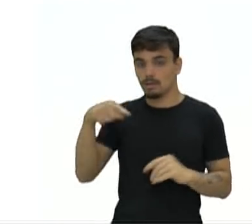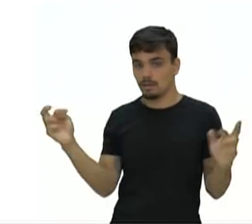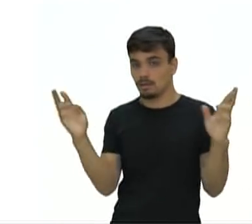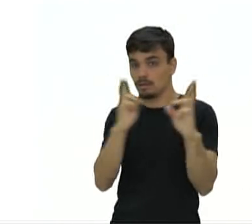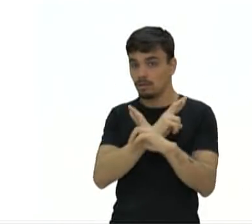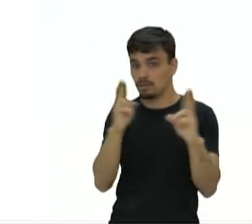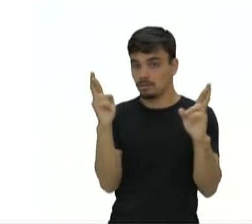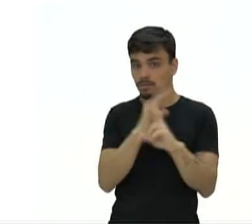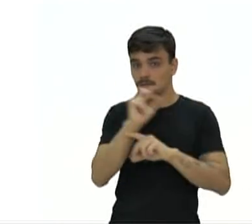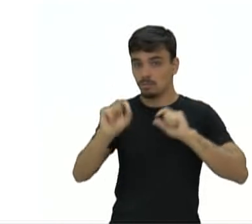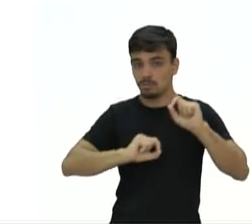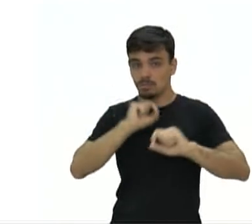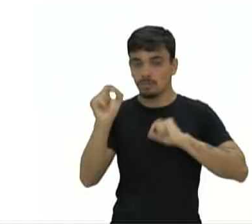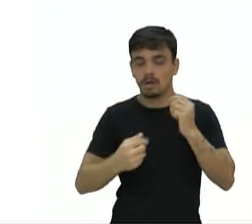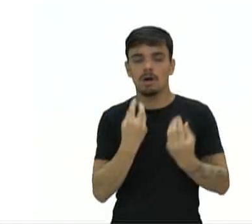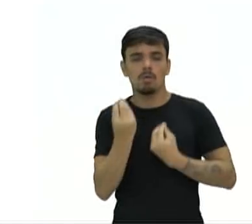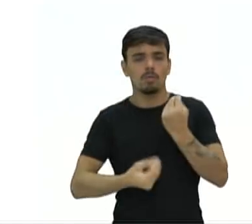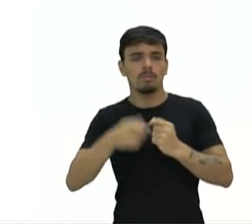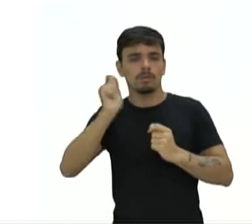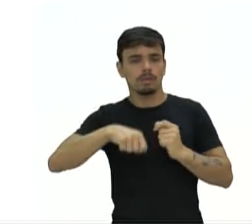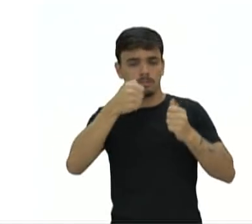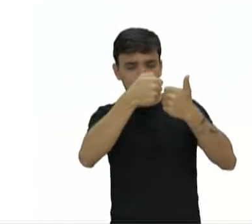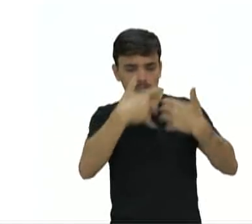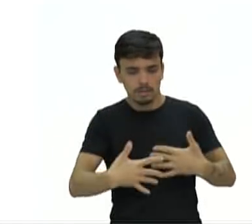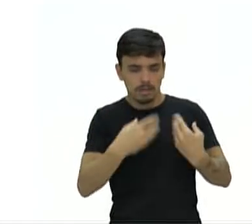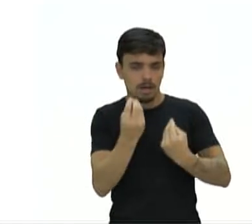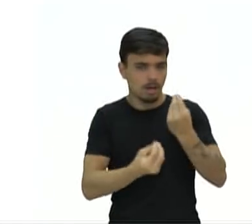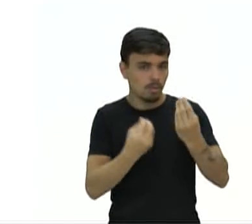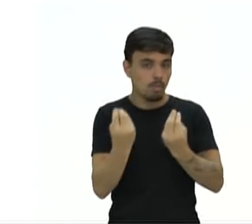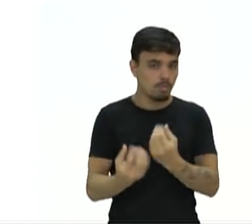relacionada. E aí, como poderíamos descrevê-la?